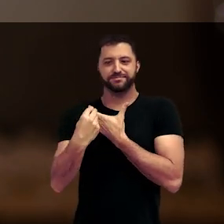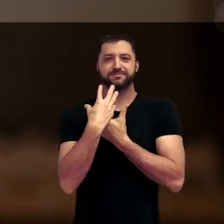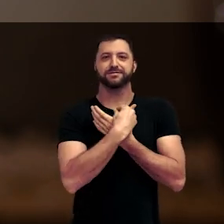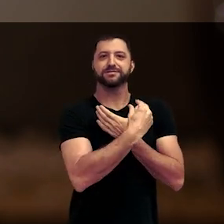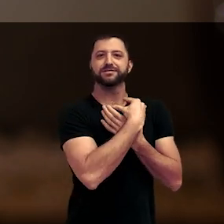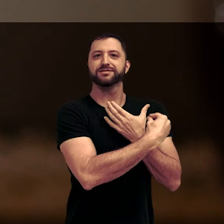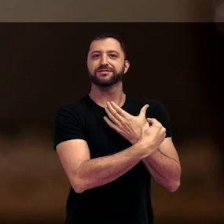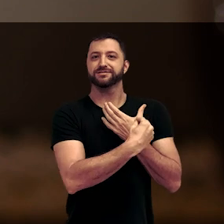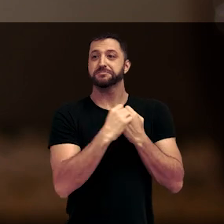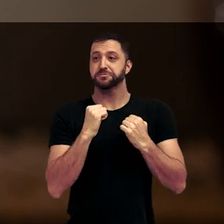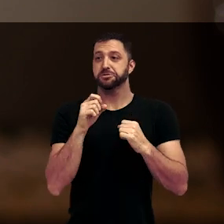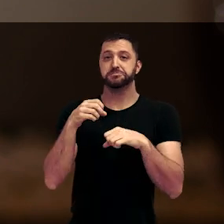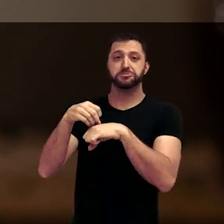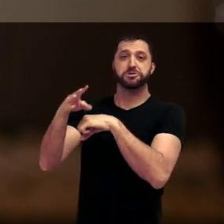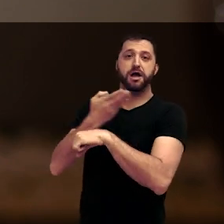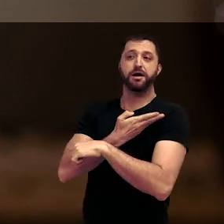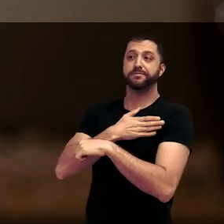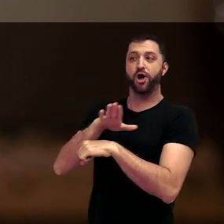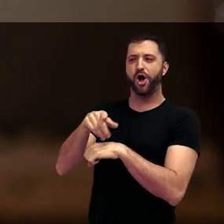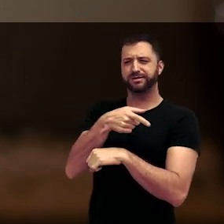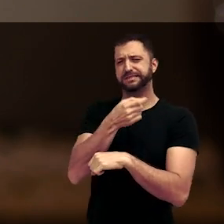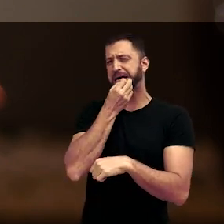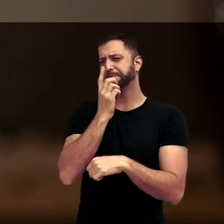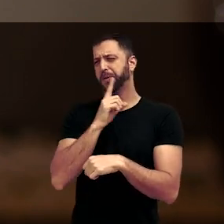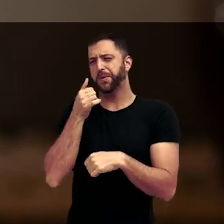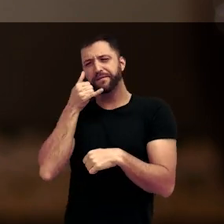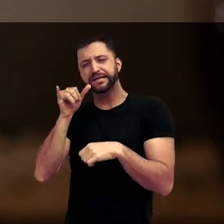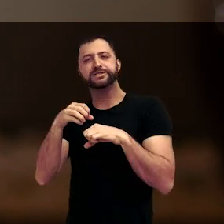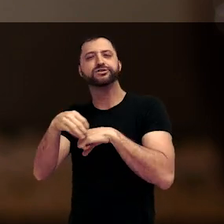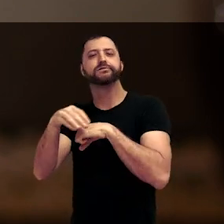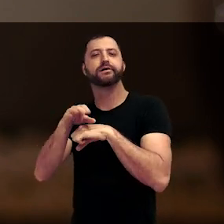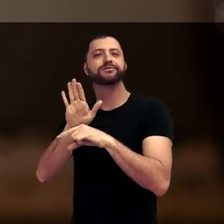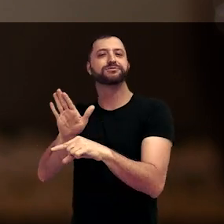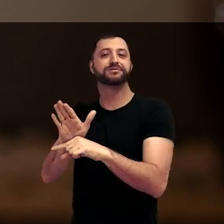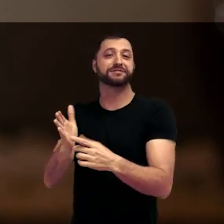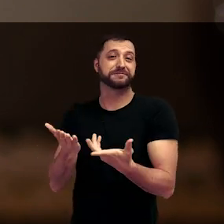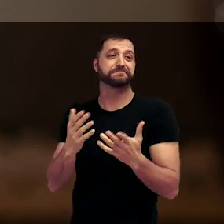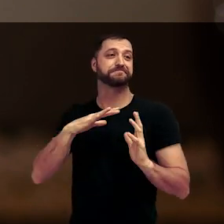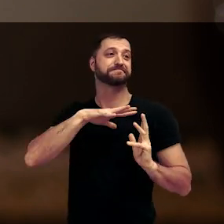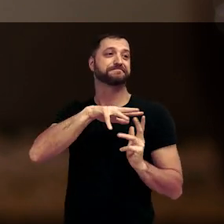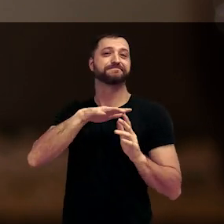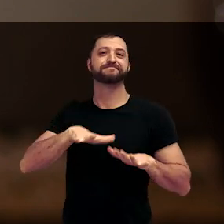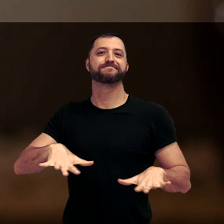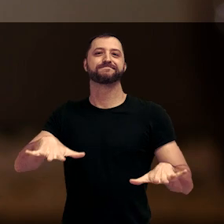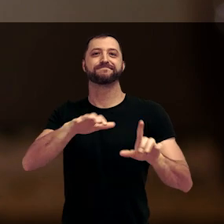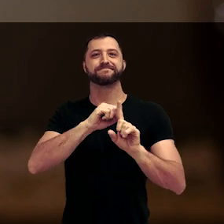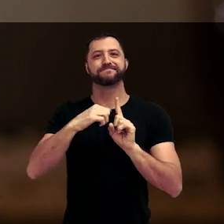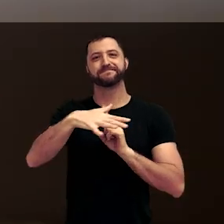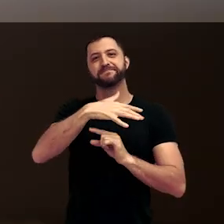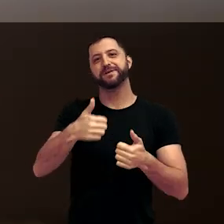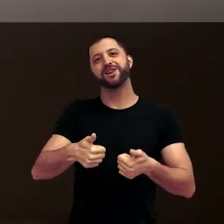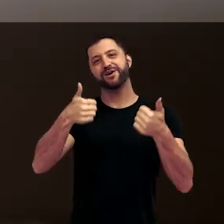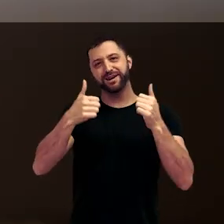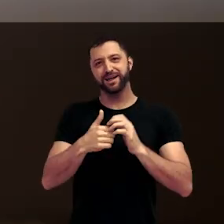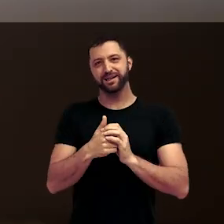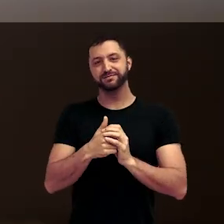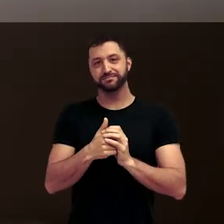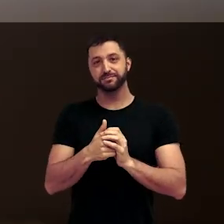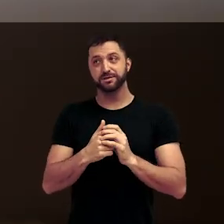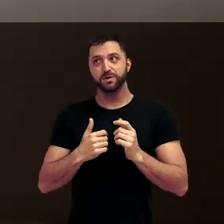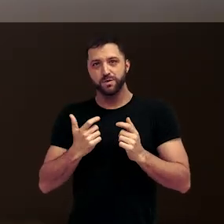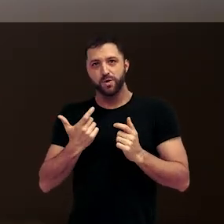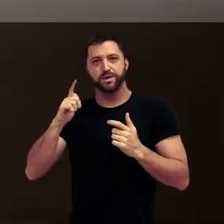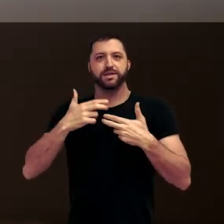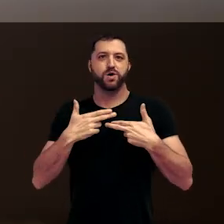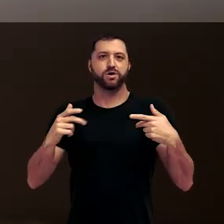próximo a ação dele focada no que é certo e no que é melhor para o meio ambiente. Mas tem